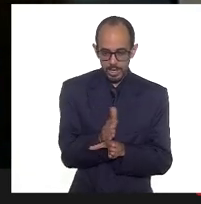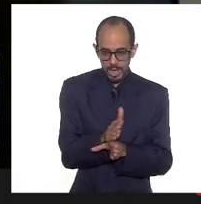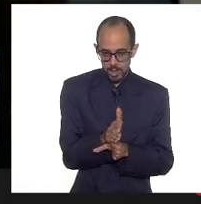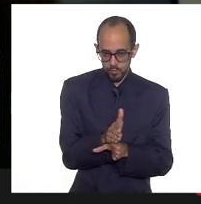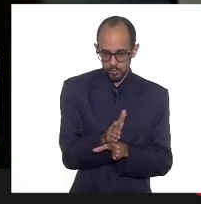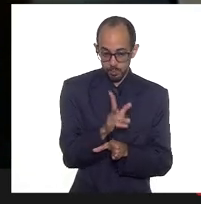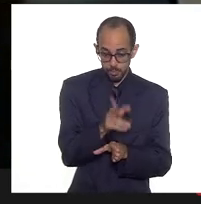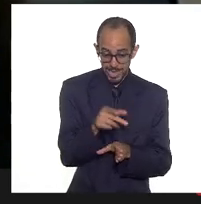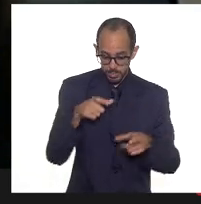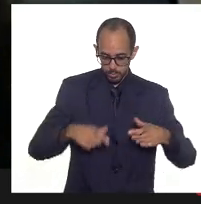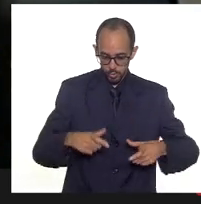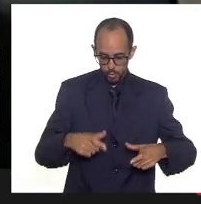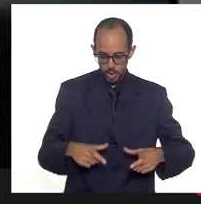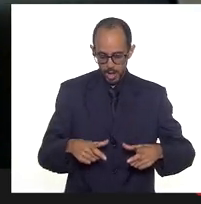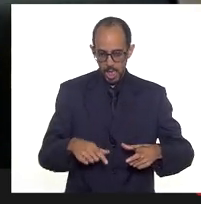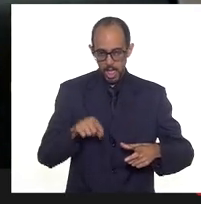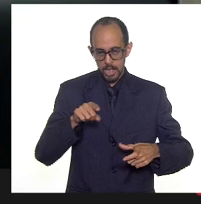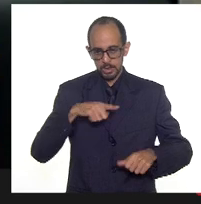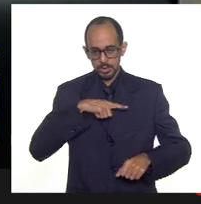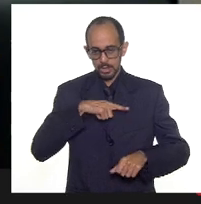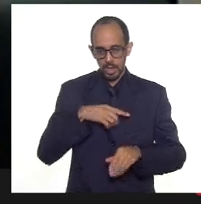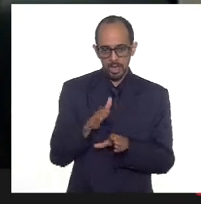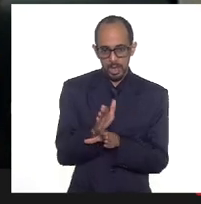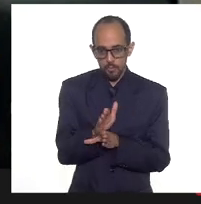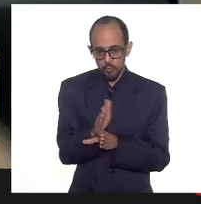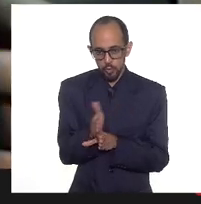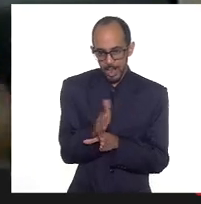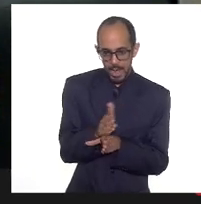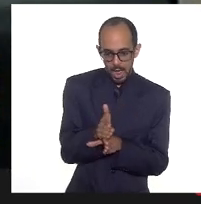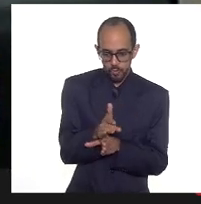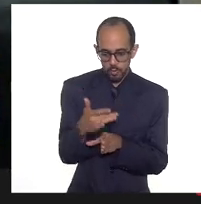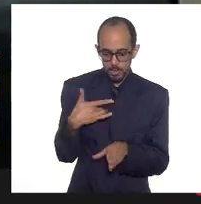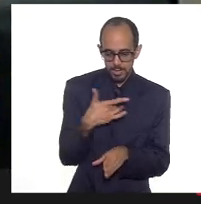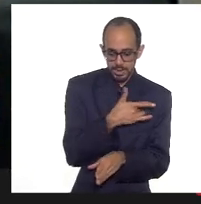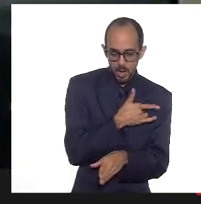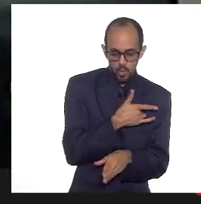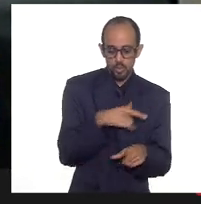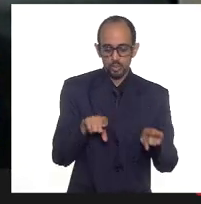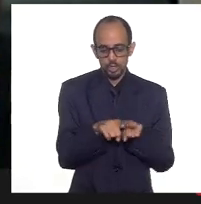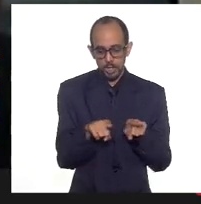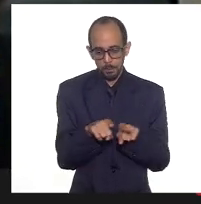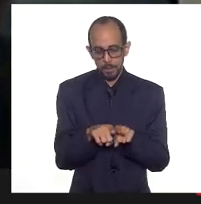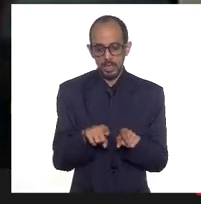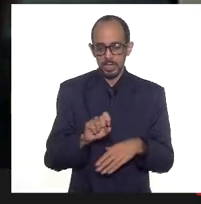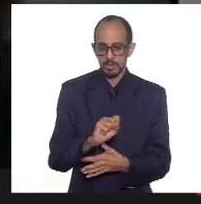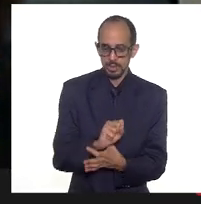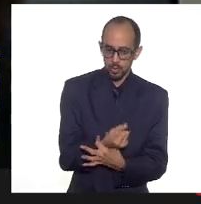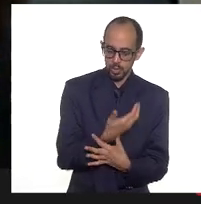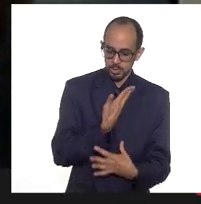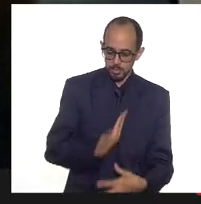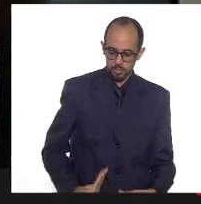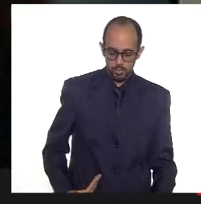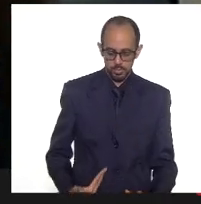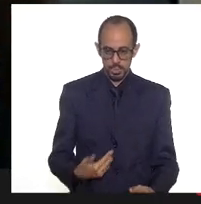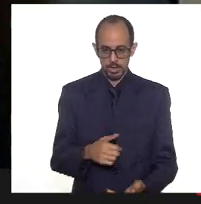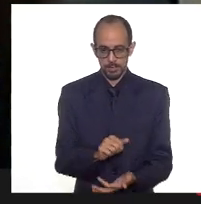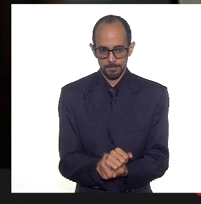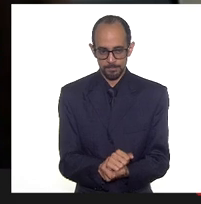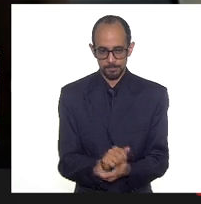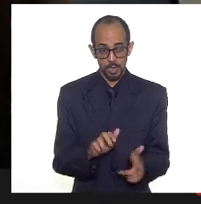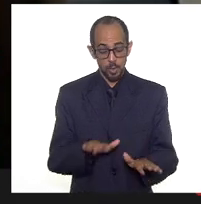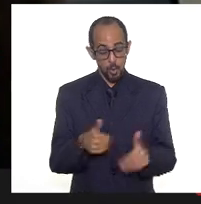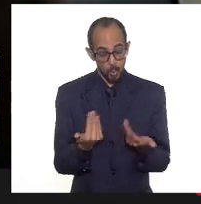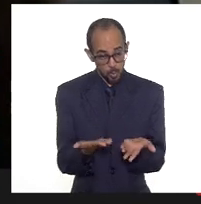espaço é vulnerável pelo aspecto da saúde pública e é vulnerável sobre o aspecto da segurança. Então, eu queria,